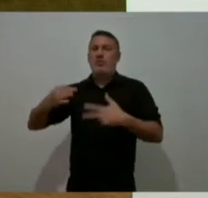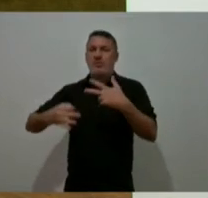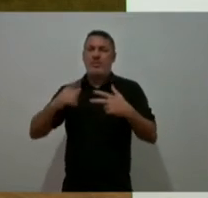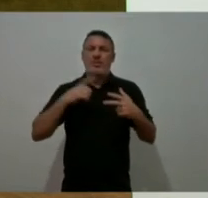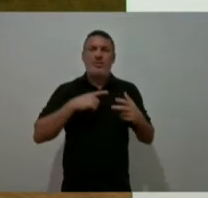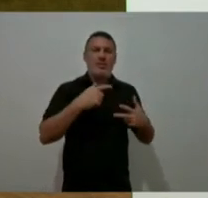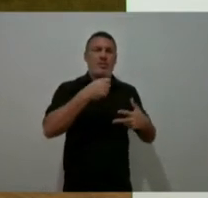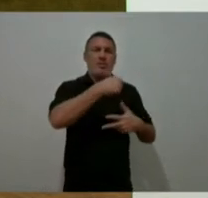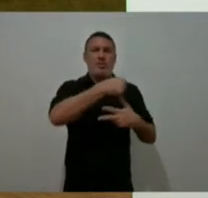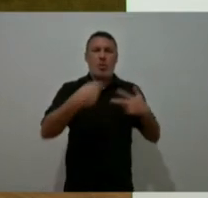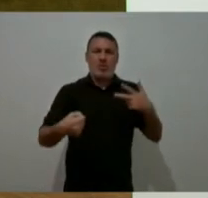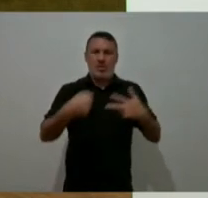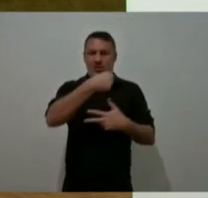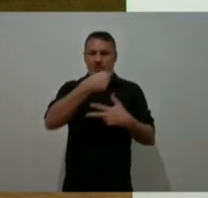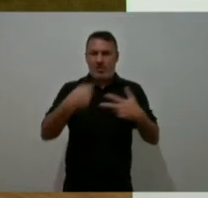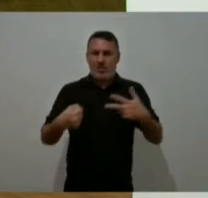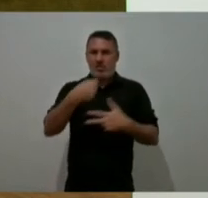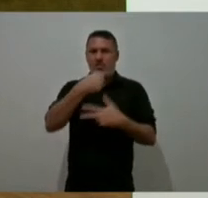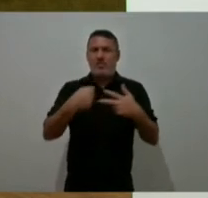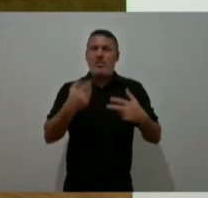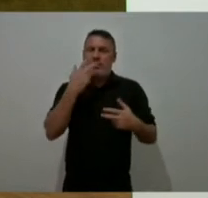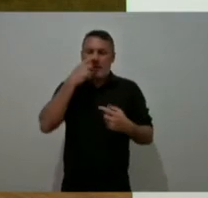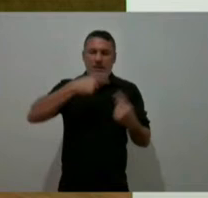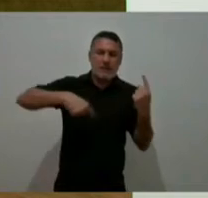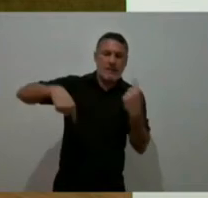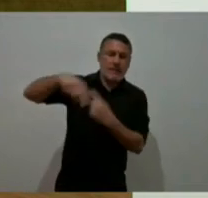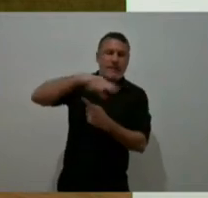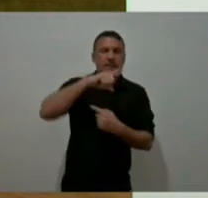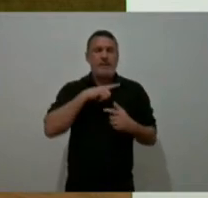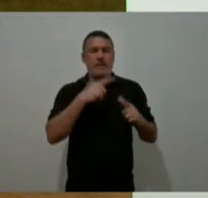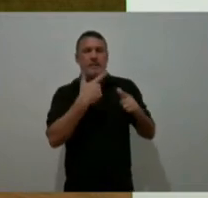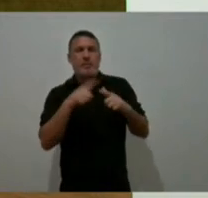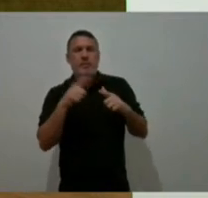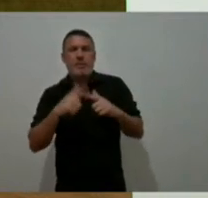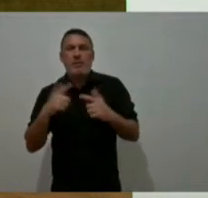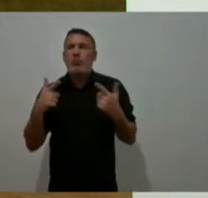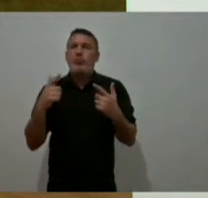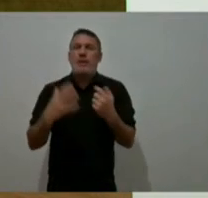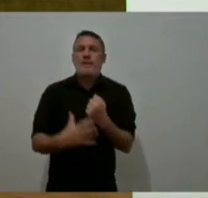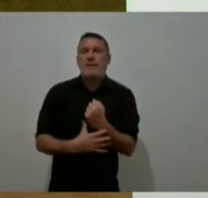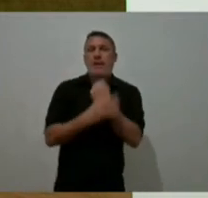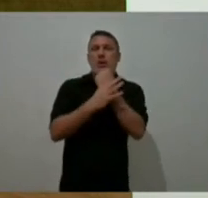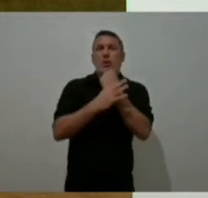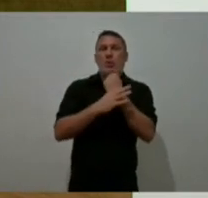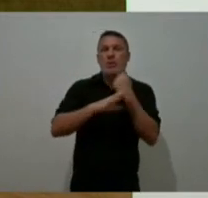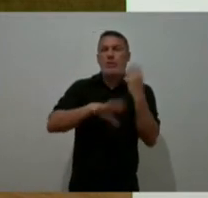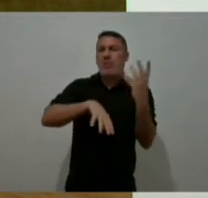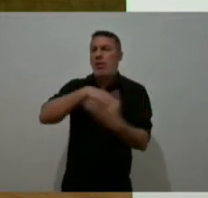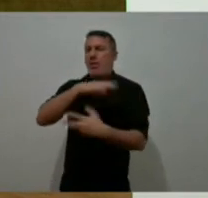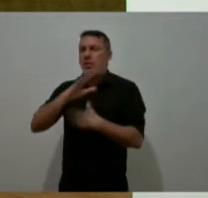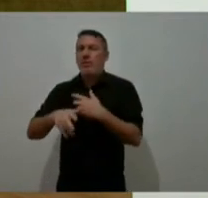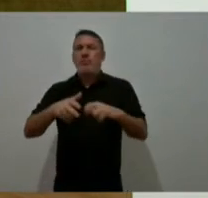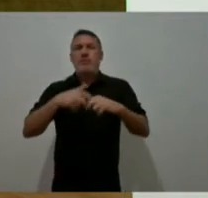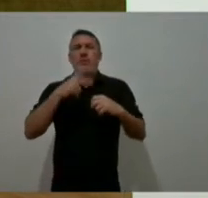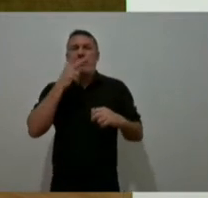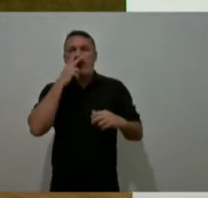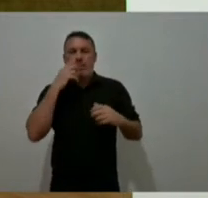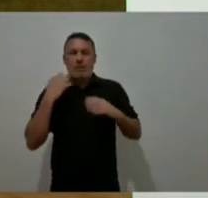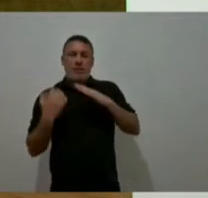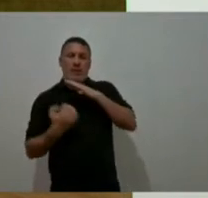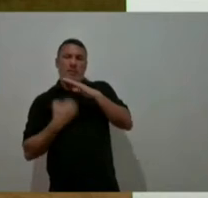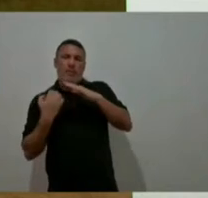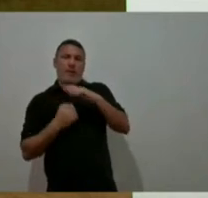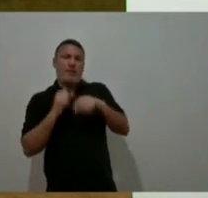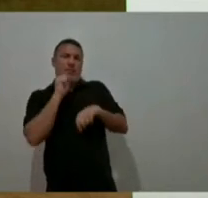forte de insegurança que faz com que as empresas tenham a obrigação de recuar e ficarem um pouco preparadas para